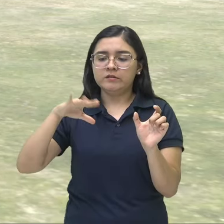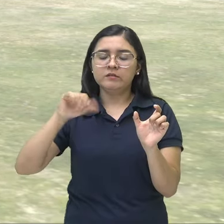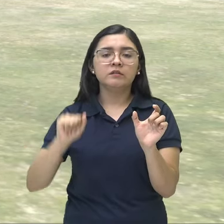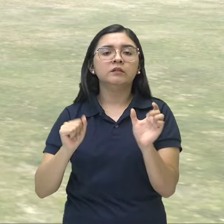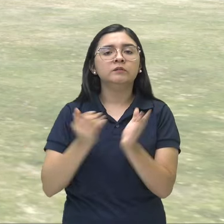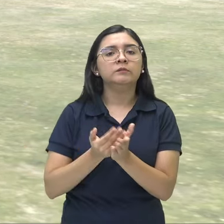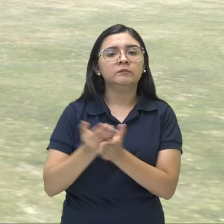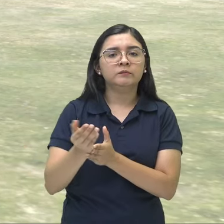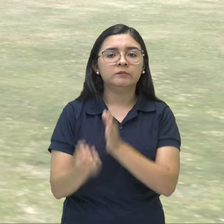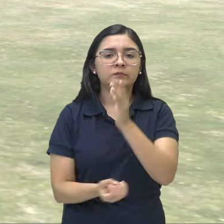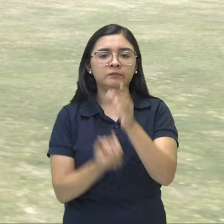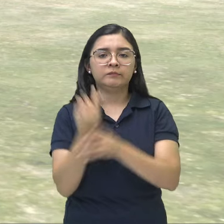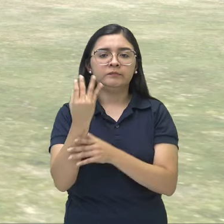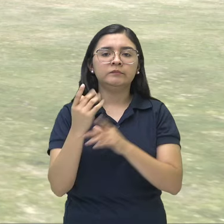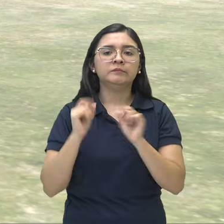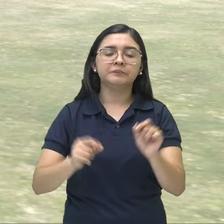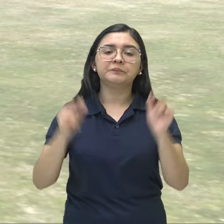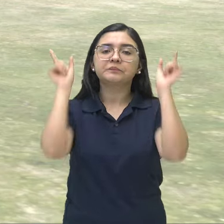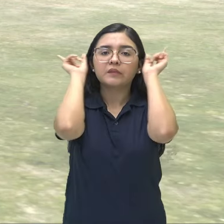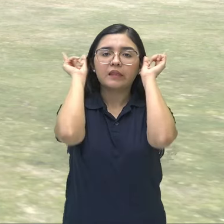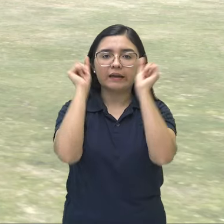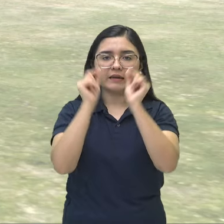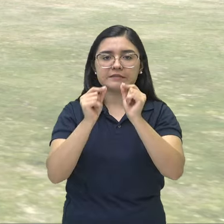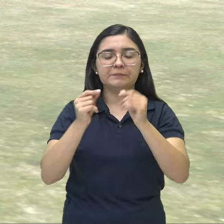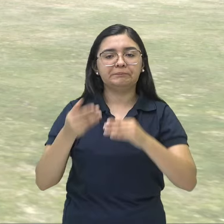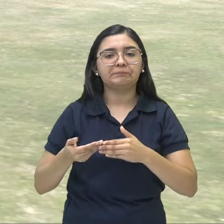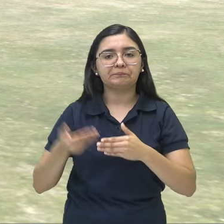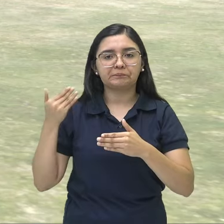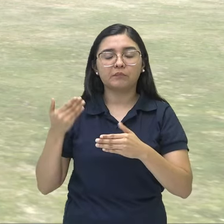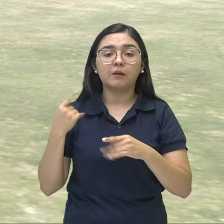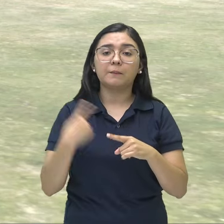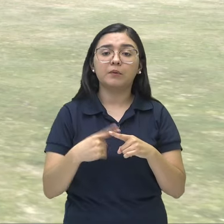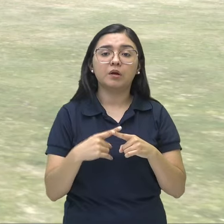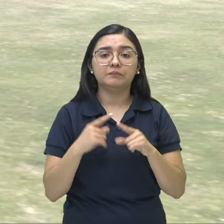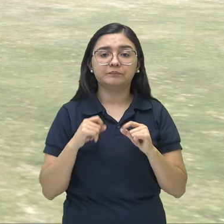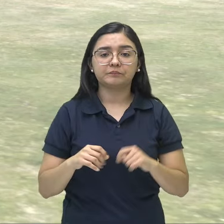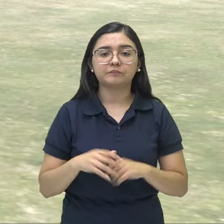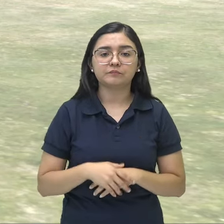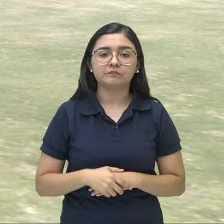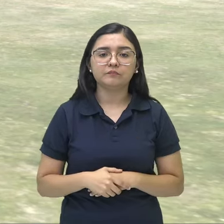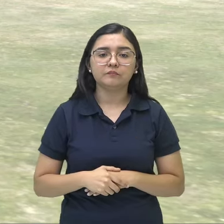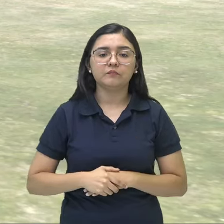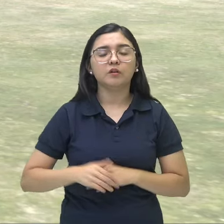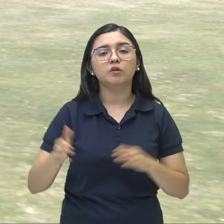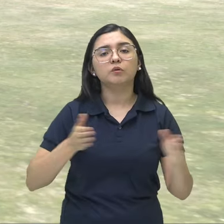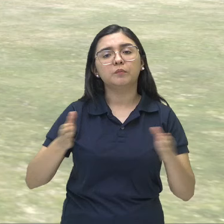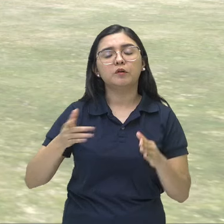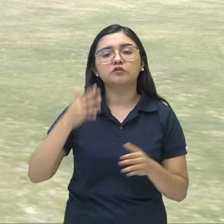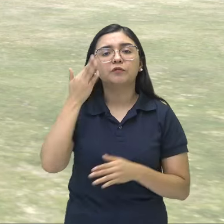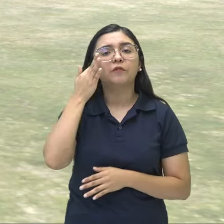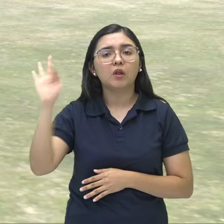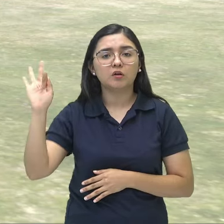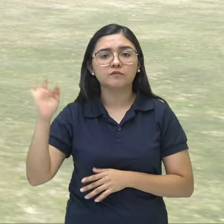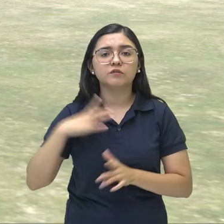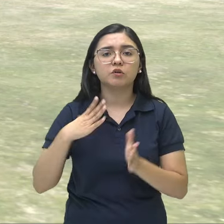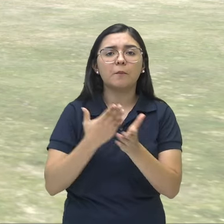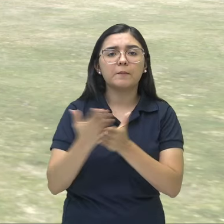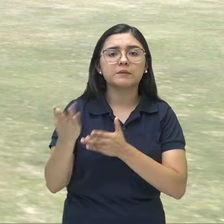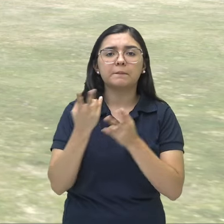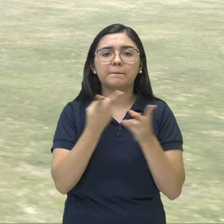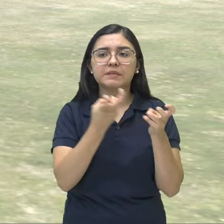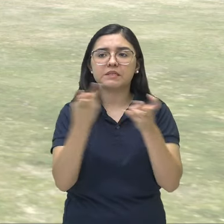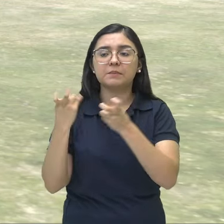surgiu aqui na Grécia Antiga. Por quê? Porque na época os filósofos, eles começaram a